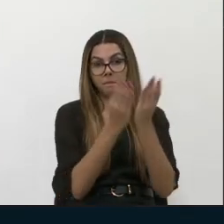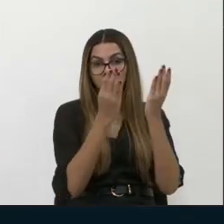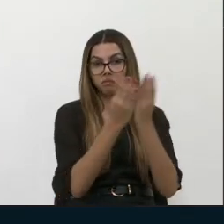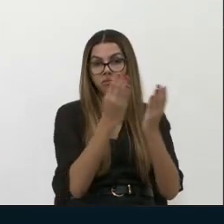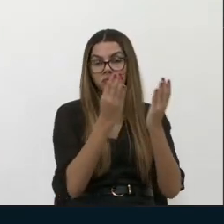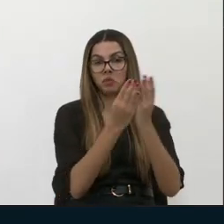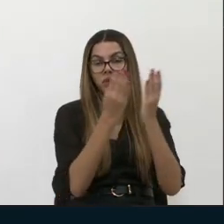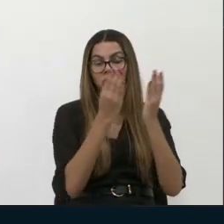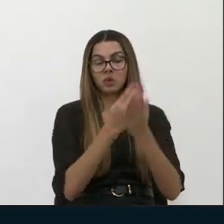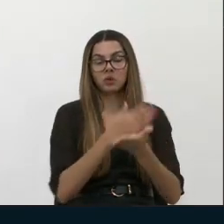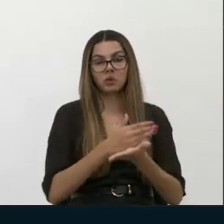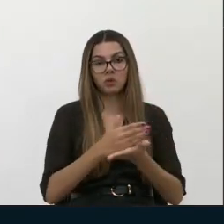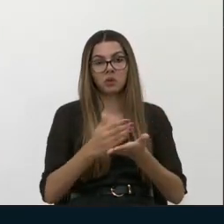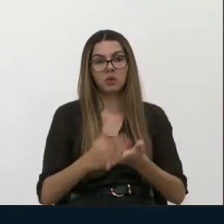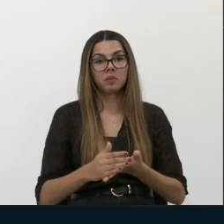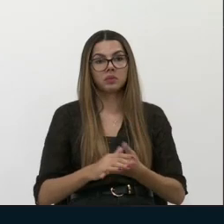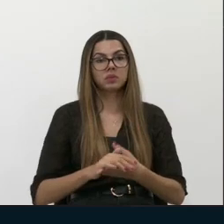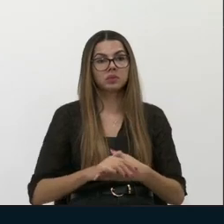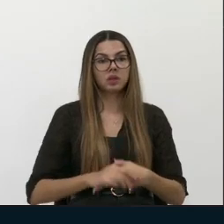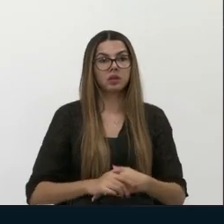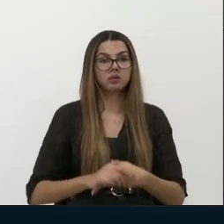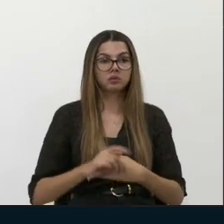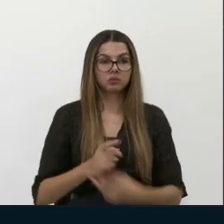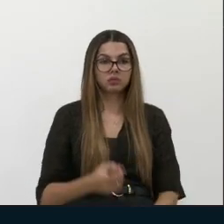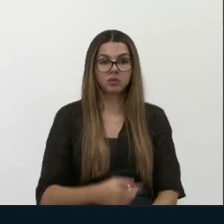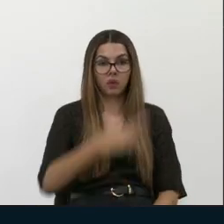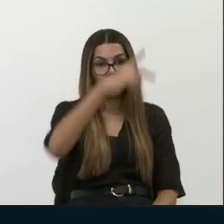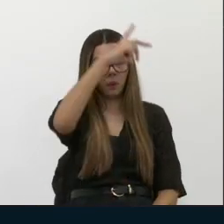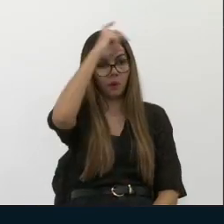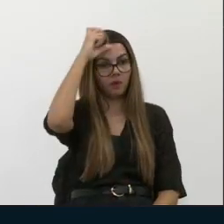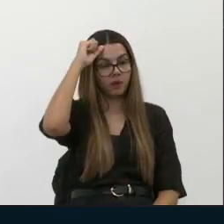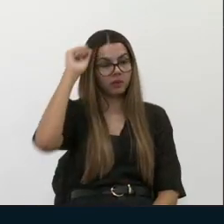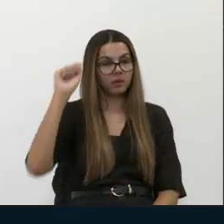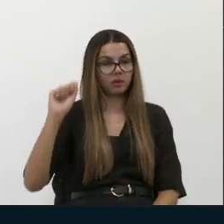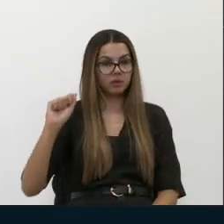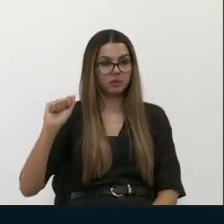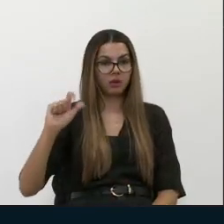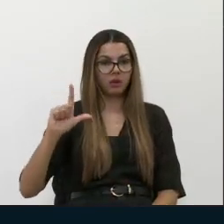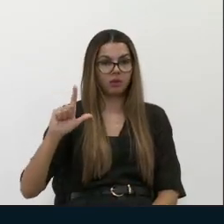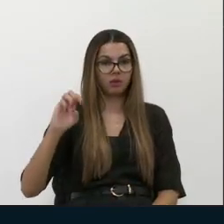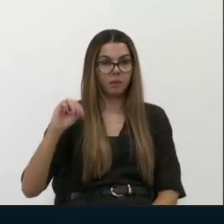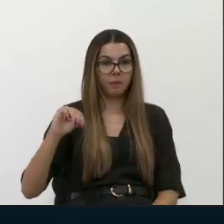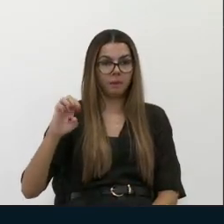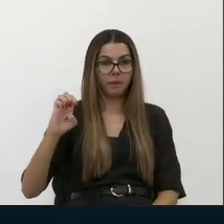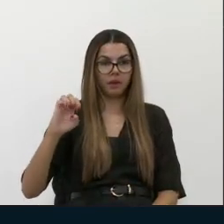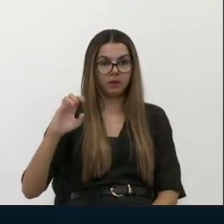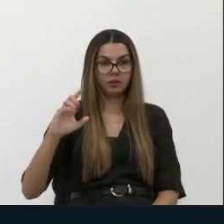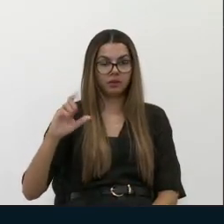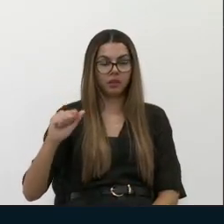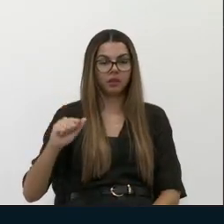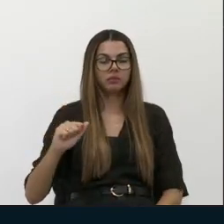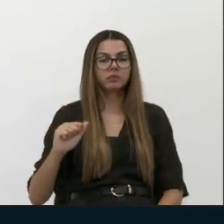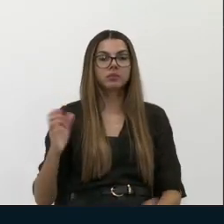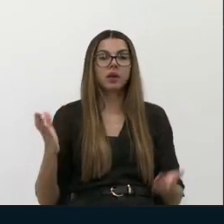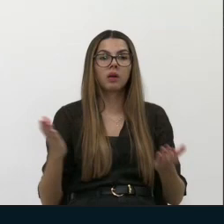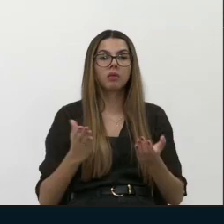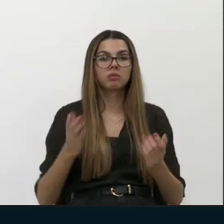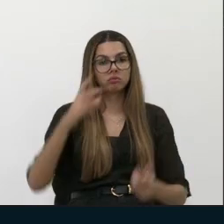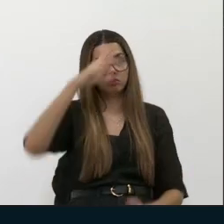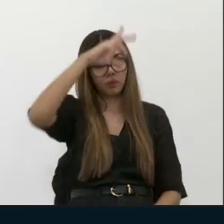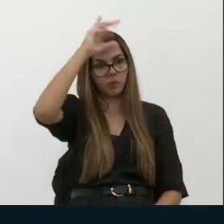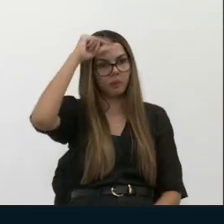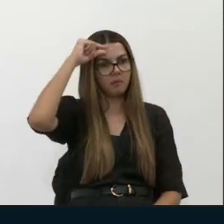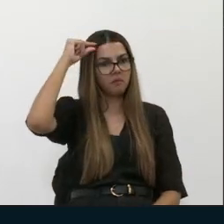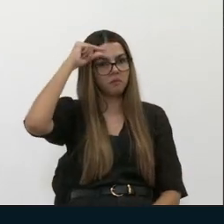do ex-prefeito Almeida, passando pelo atual prefeito, que não soube